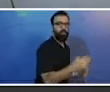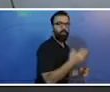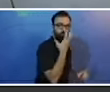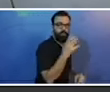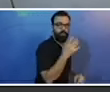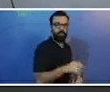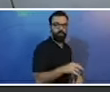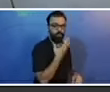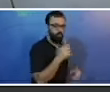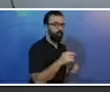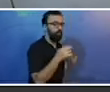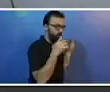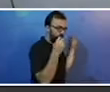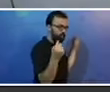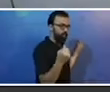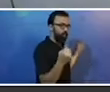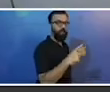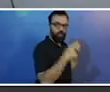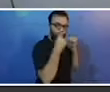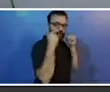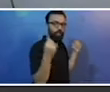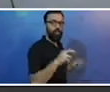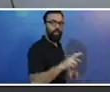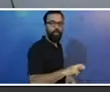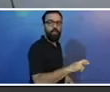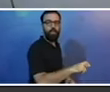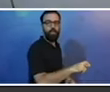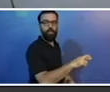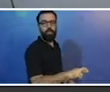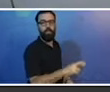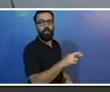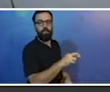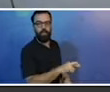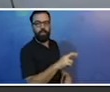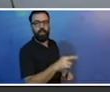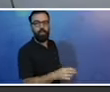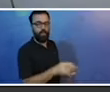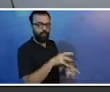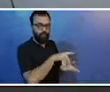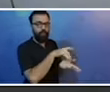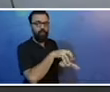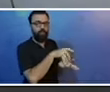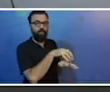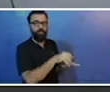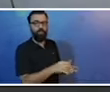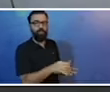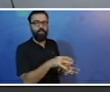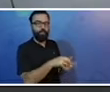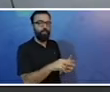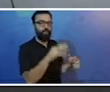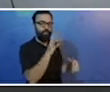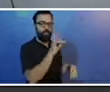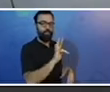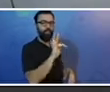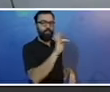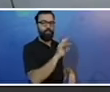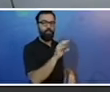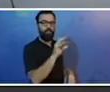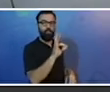depois cachorro no gato o gato no rato o rato na aranha aranha na